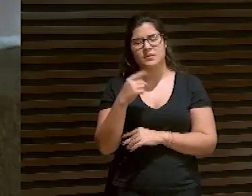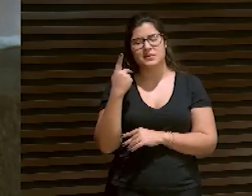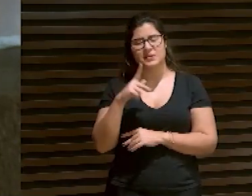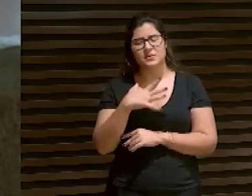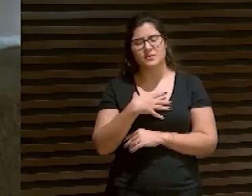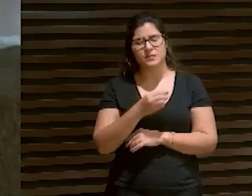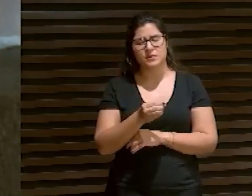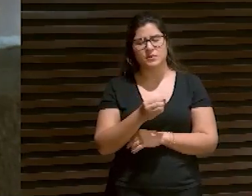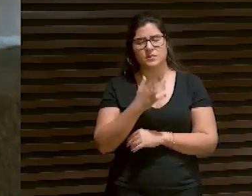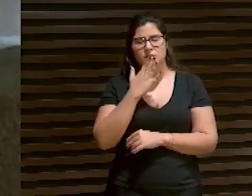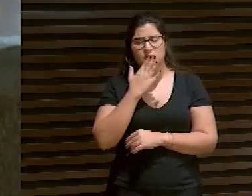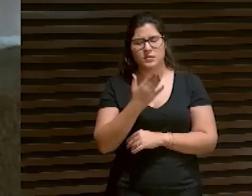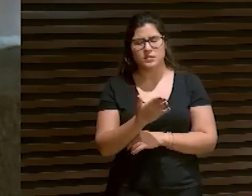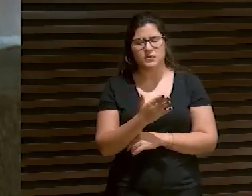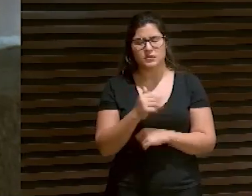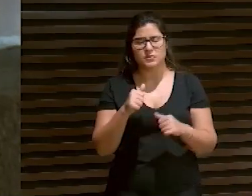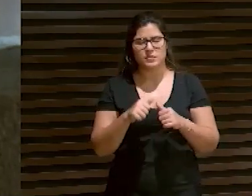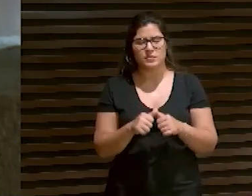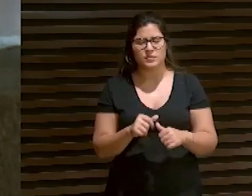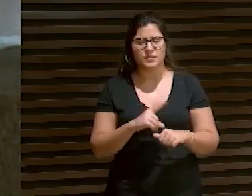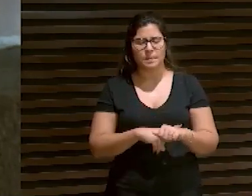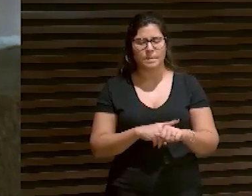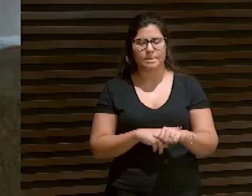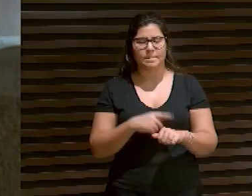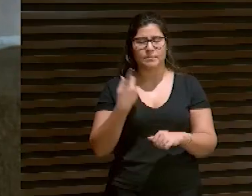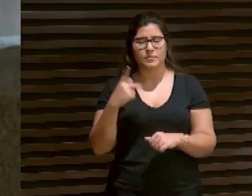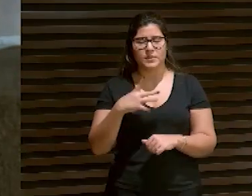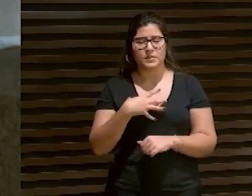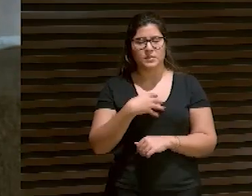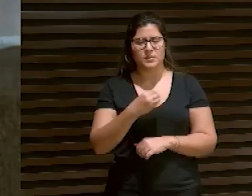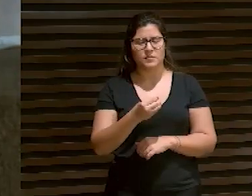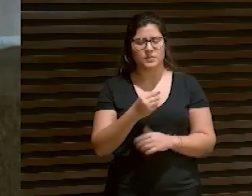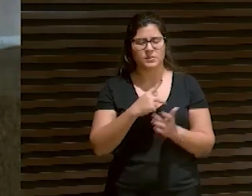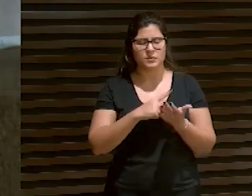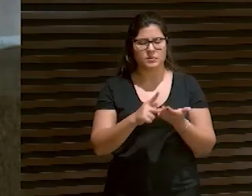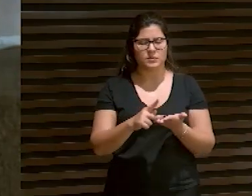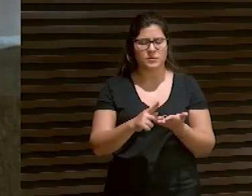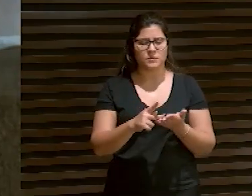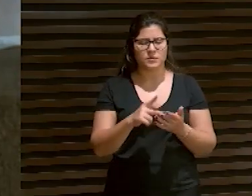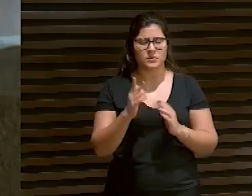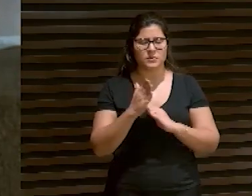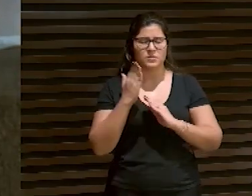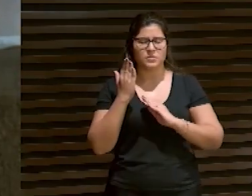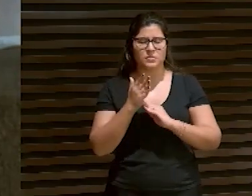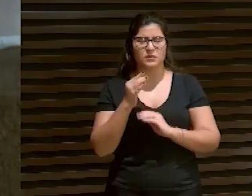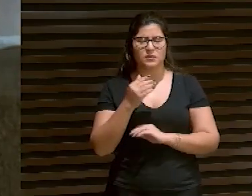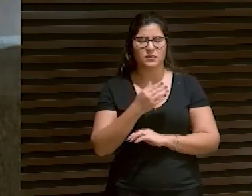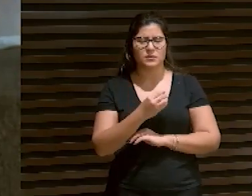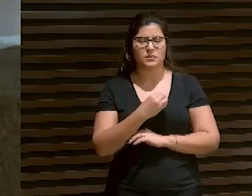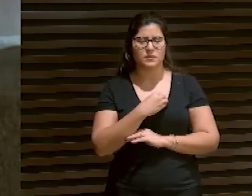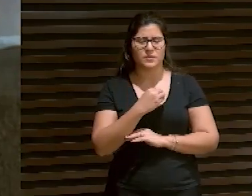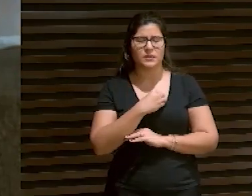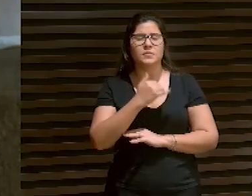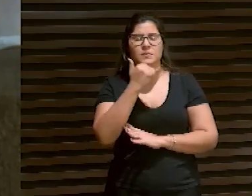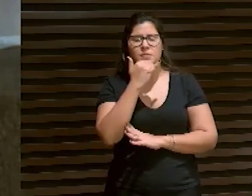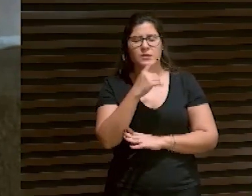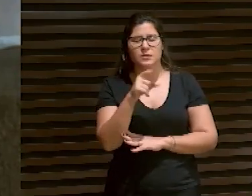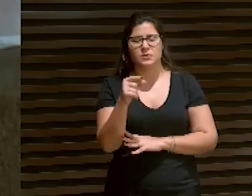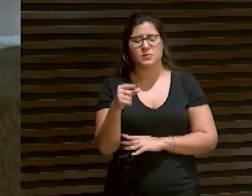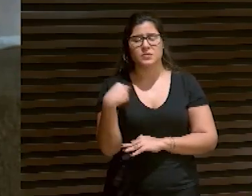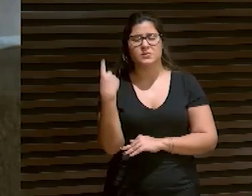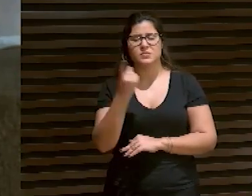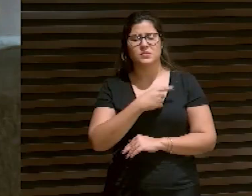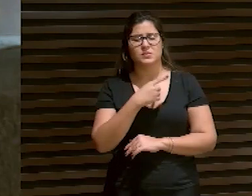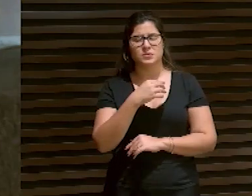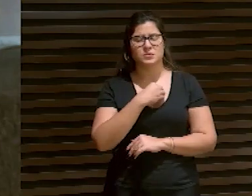que durante este tempo, Pai, que o Teu Filho nos purifique de todo pecado. Perdoe os nossos pecados,